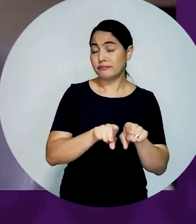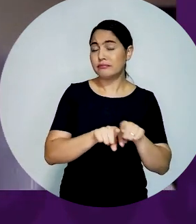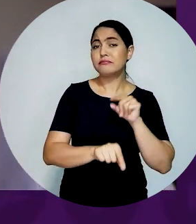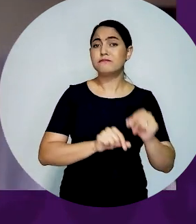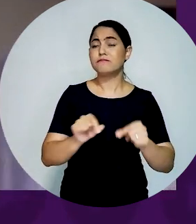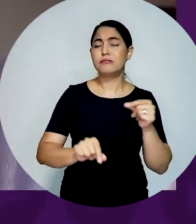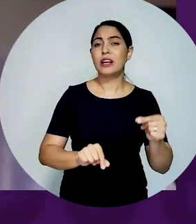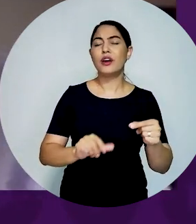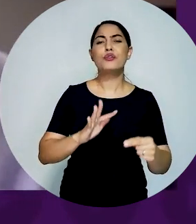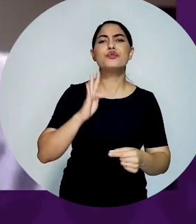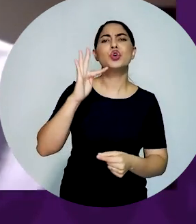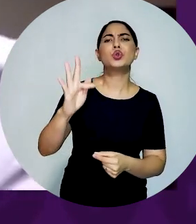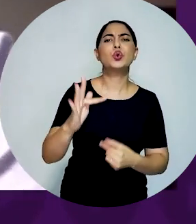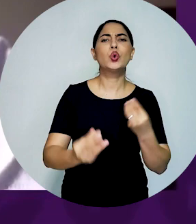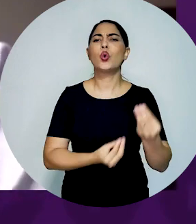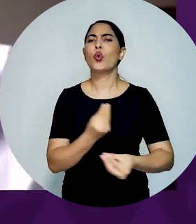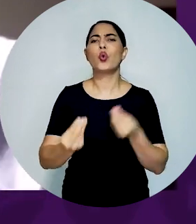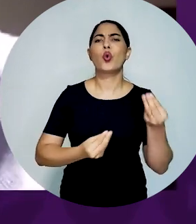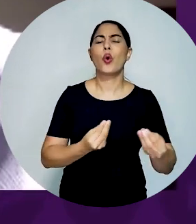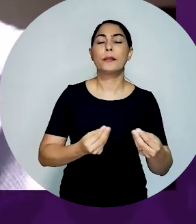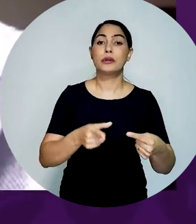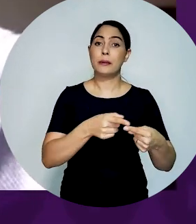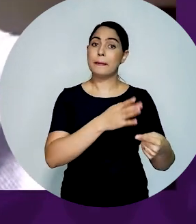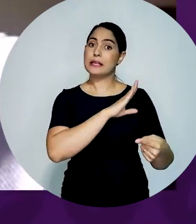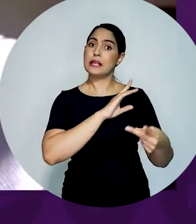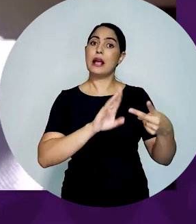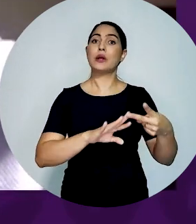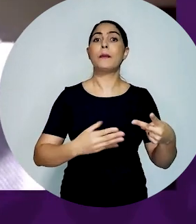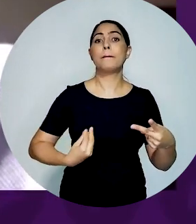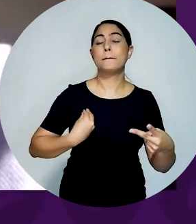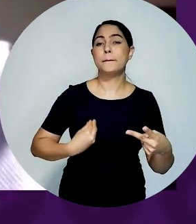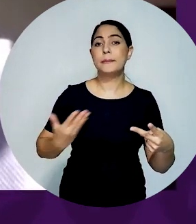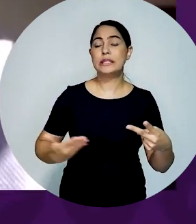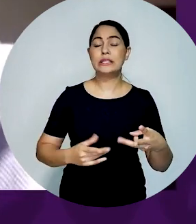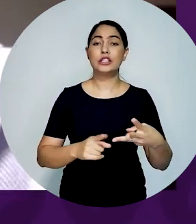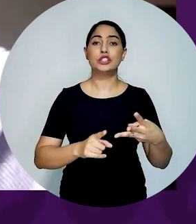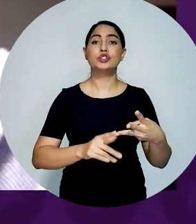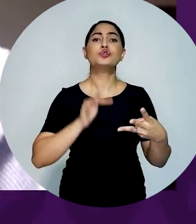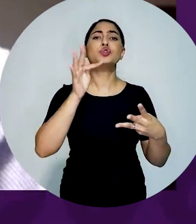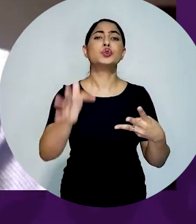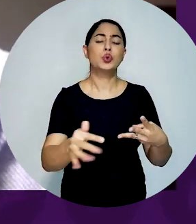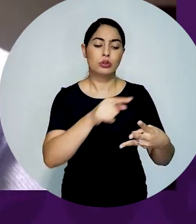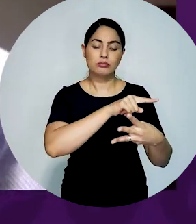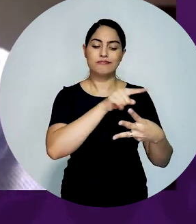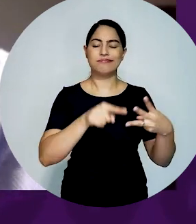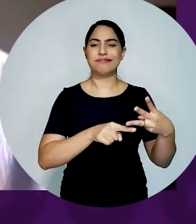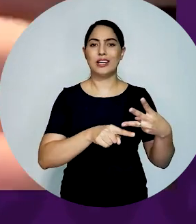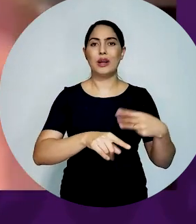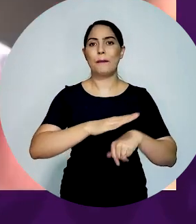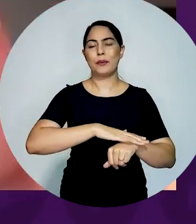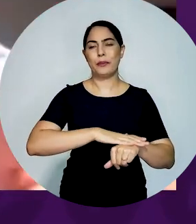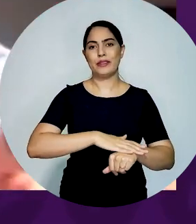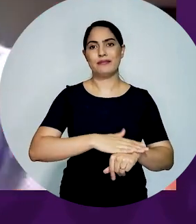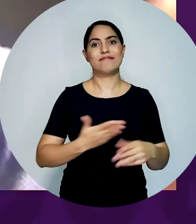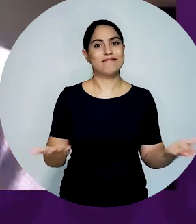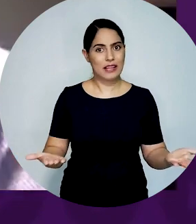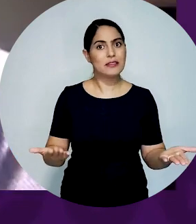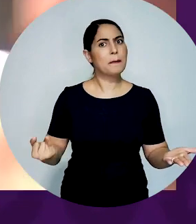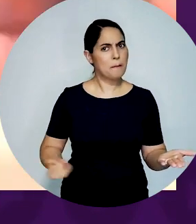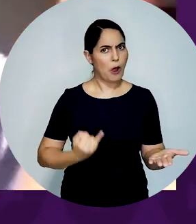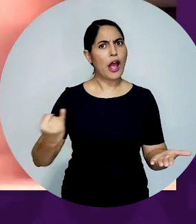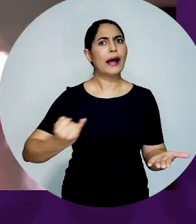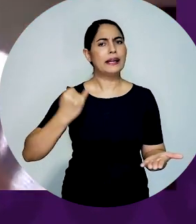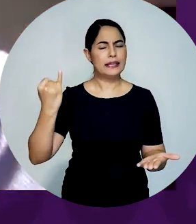terceiro lugar, terminar com uma aposta no futuro, que é a estabilização da antecipação da tutela. Esses 3 grandes